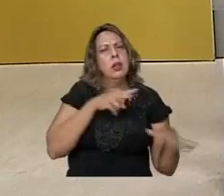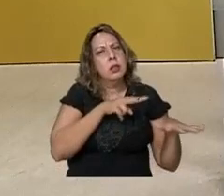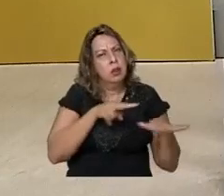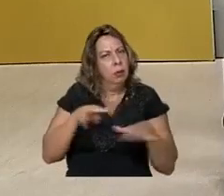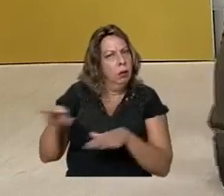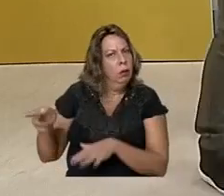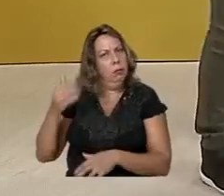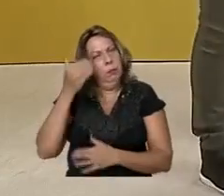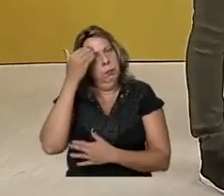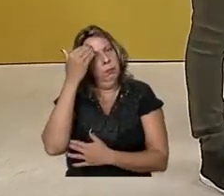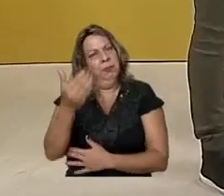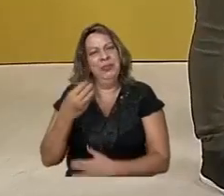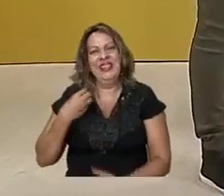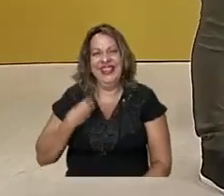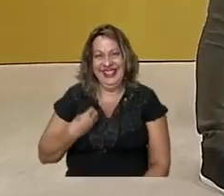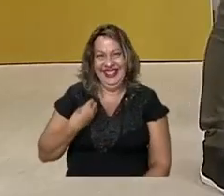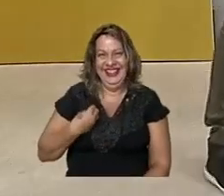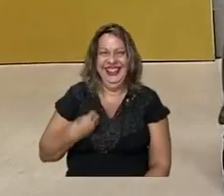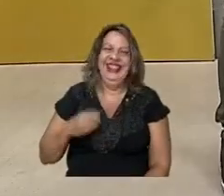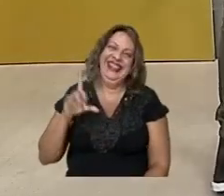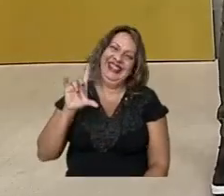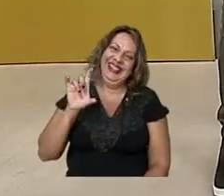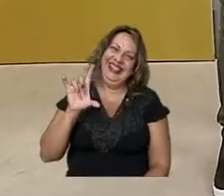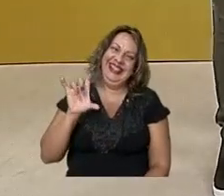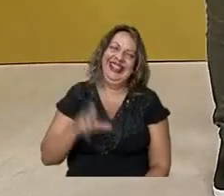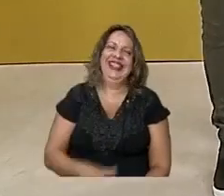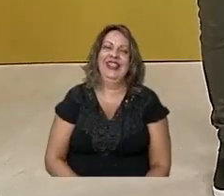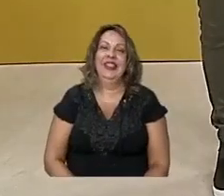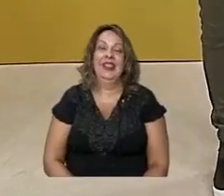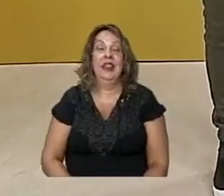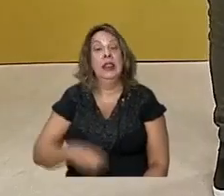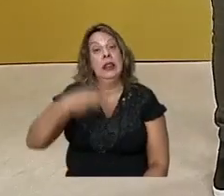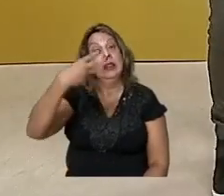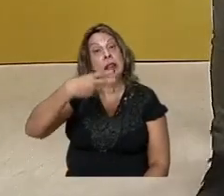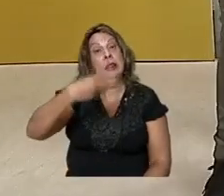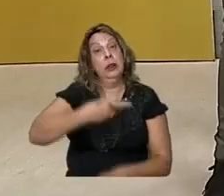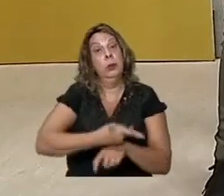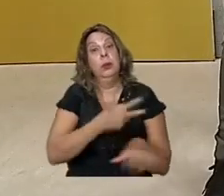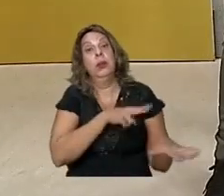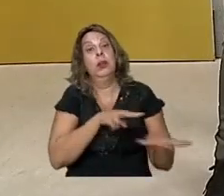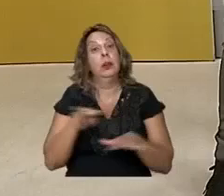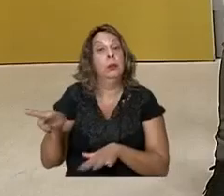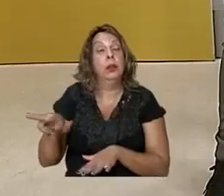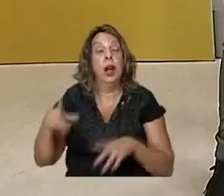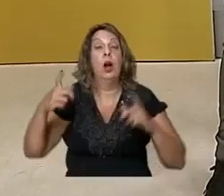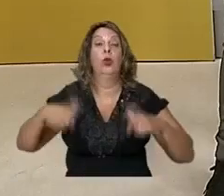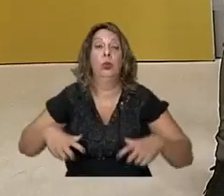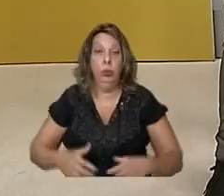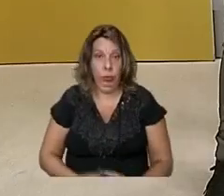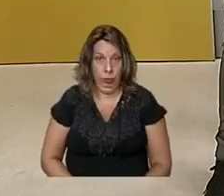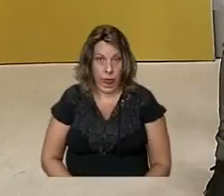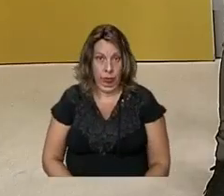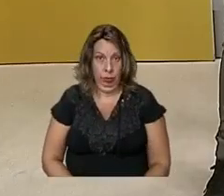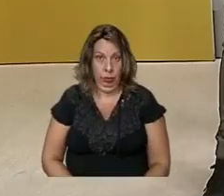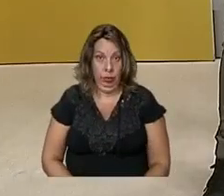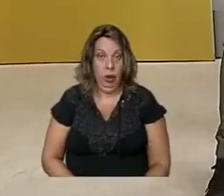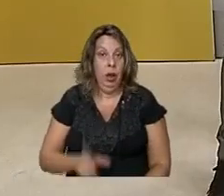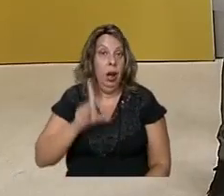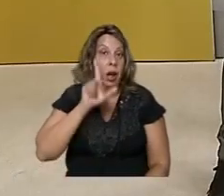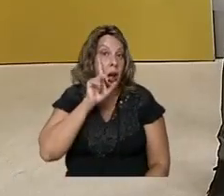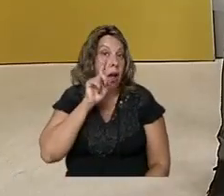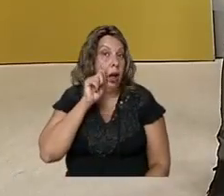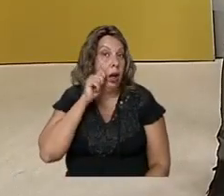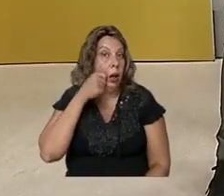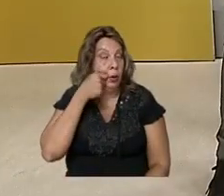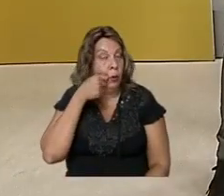aí. Muito obrigado por sua participação no Insta, né? É isso mesmo. E o terceiro prêmio da semana passada, gente, saiu sabe de onde? Do Aracaju Park Shopping.